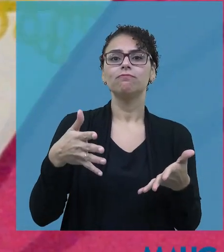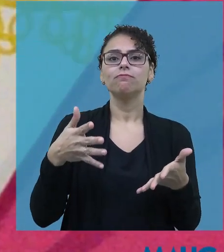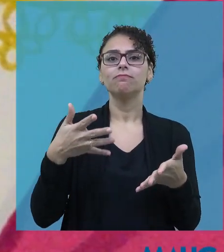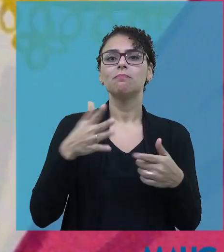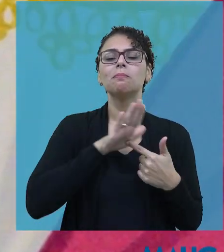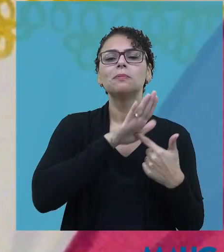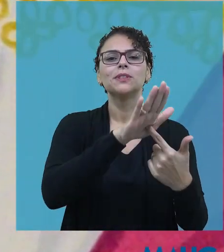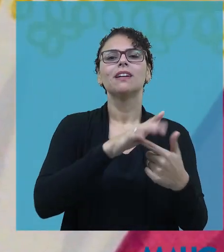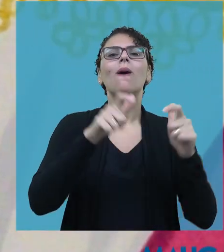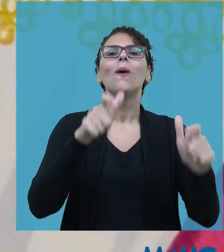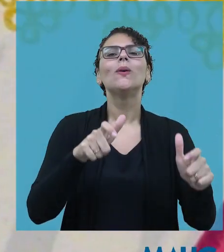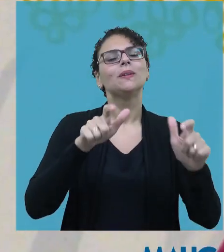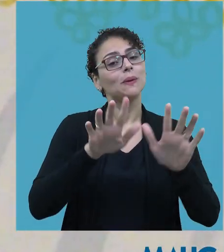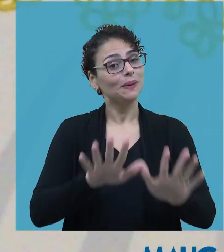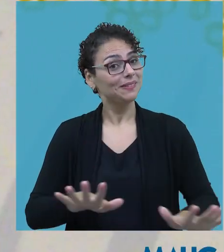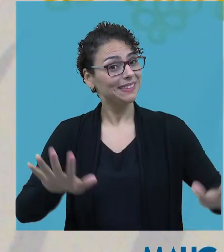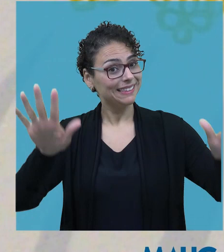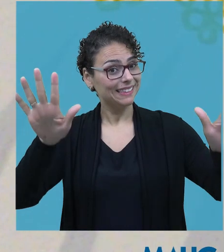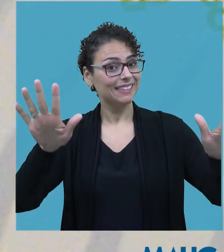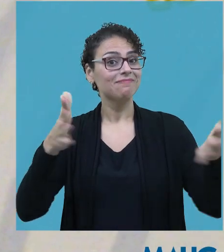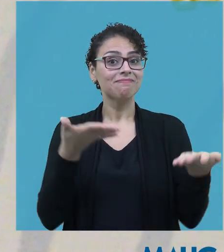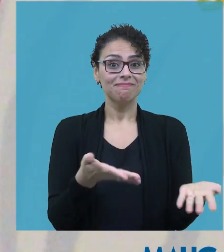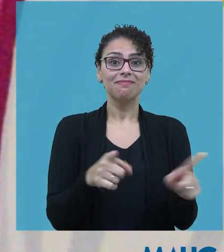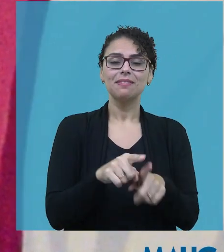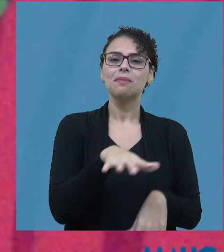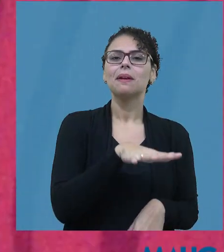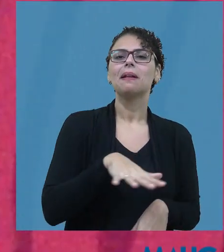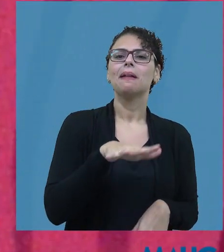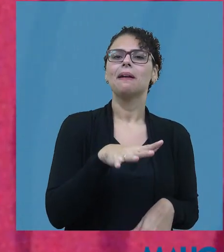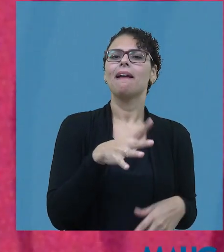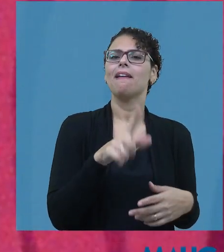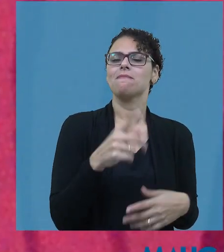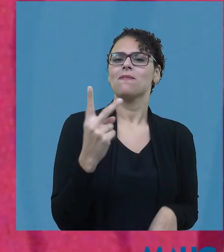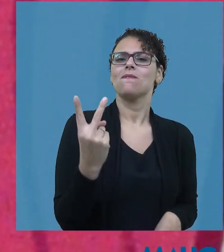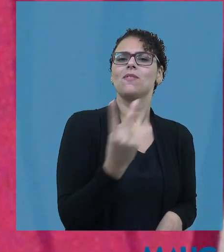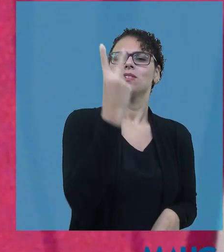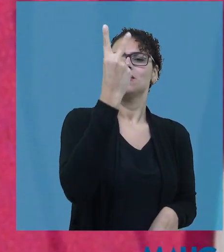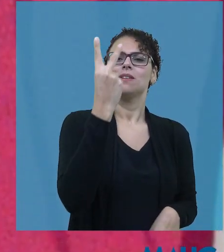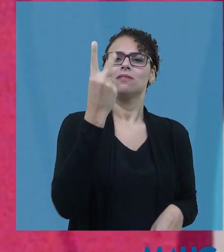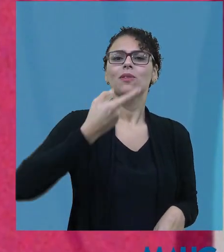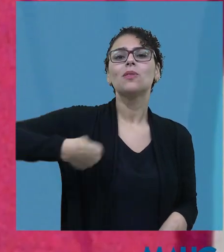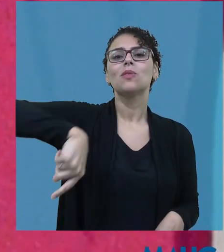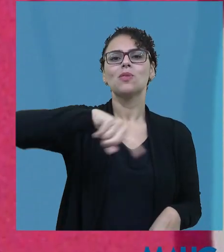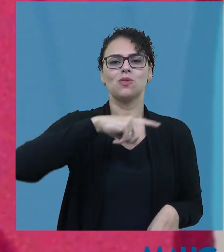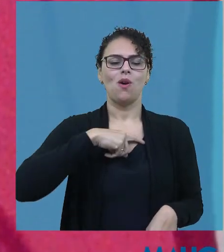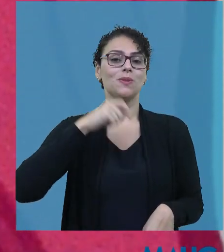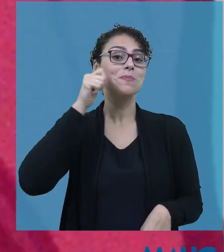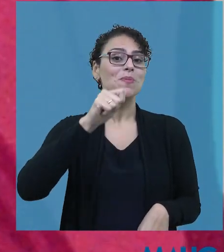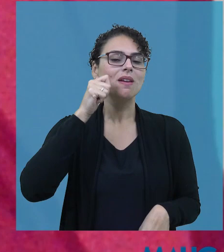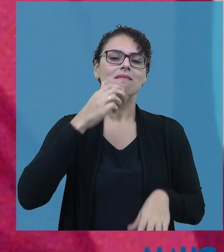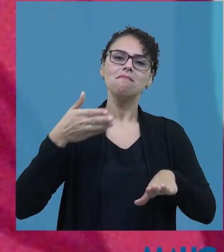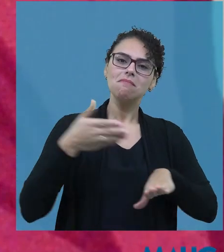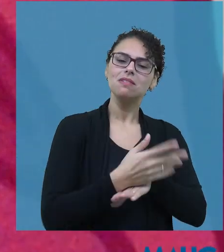da universidade, no espaço que agora está valorizando cada vez mais a participação